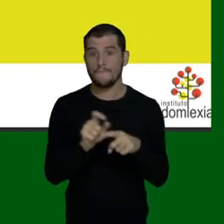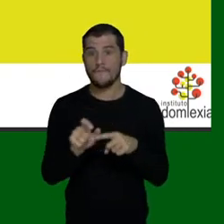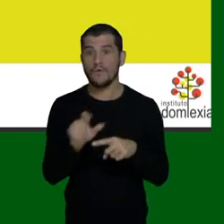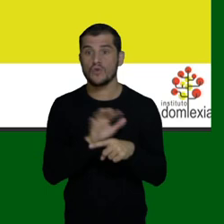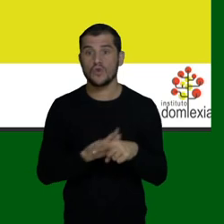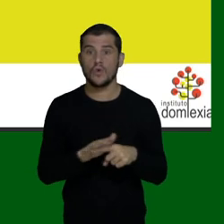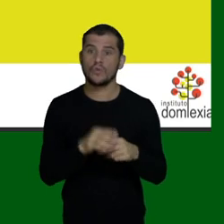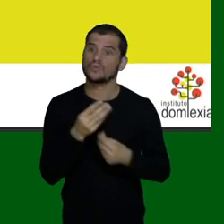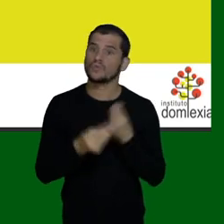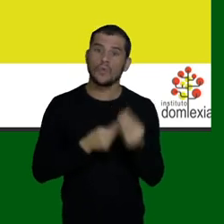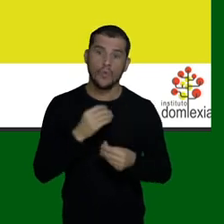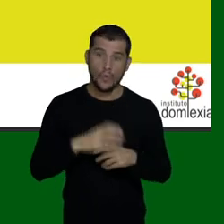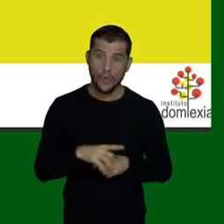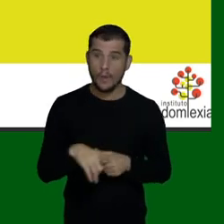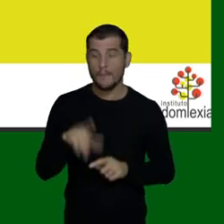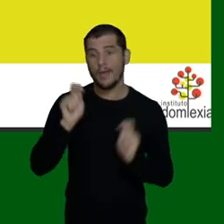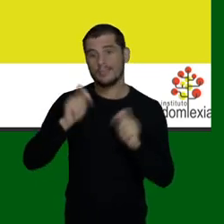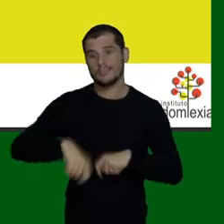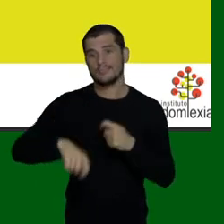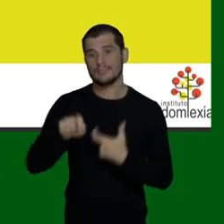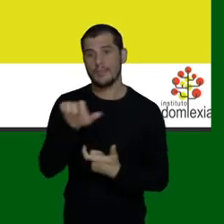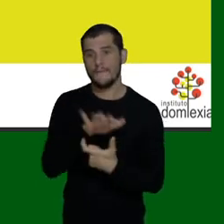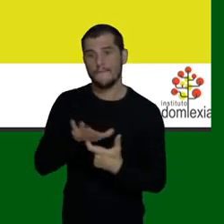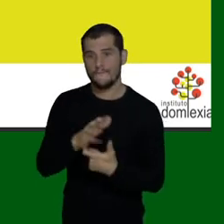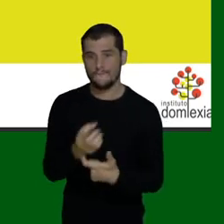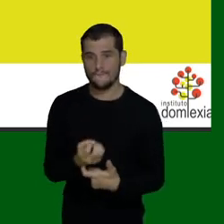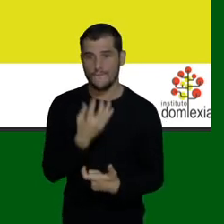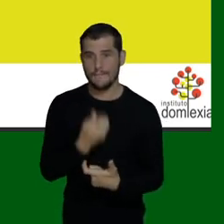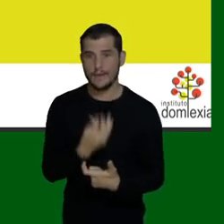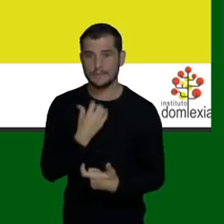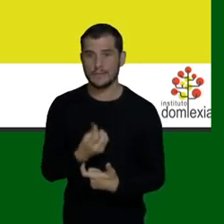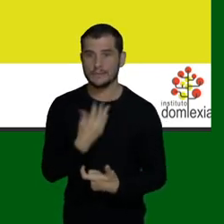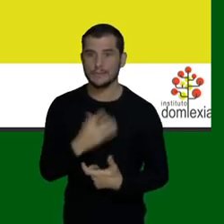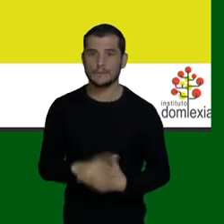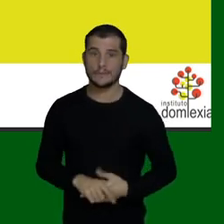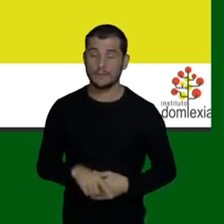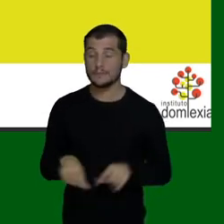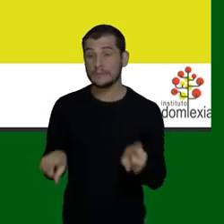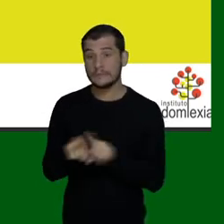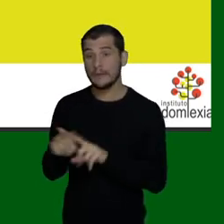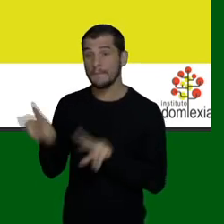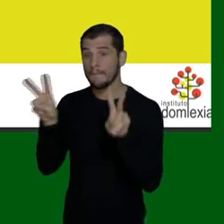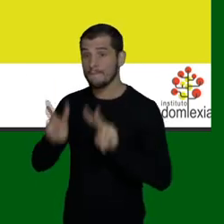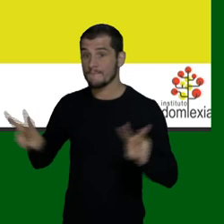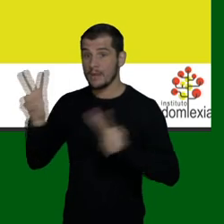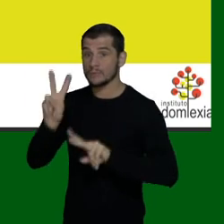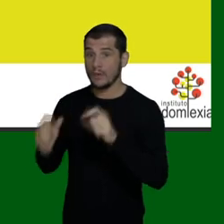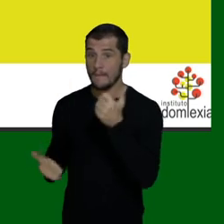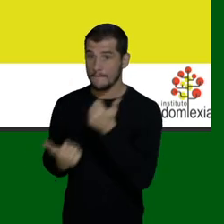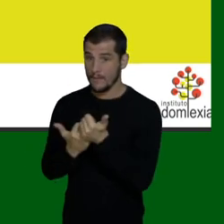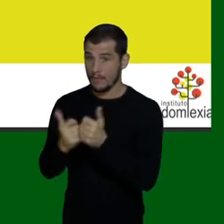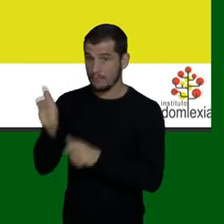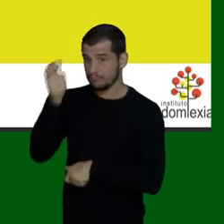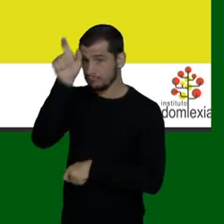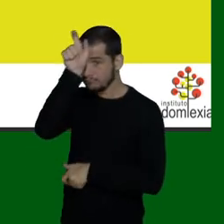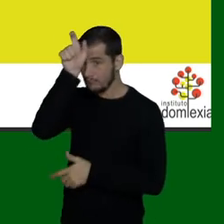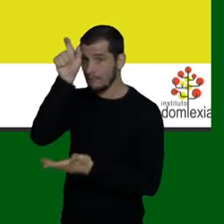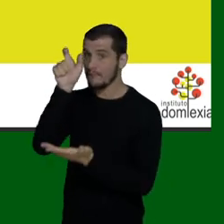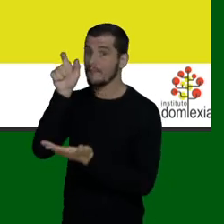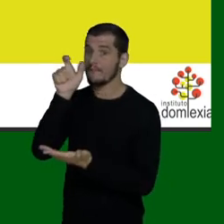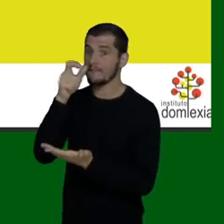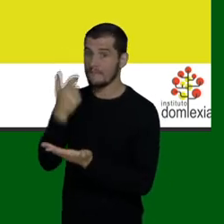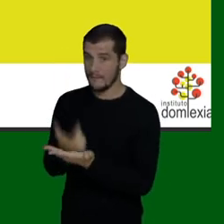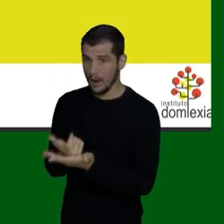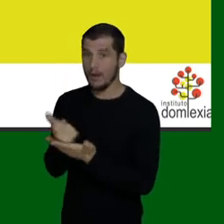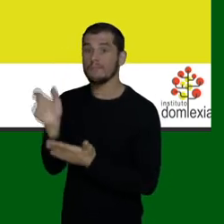se alfabetizar apoio visual a gente falou também já hoje aqui que os disléxicos são muito imagéticos